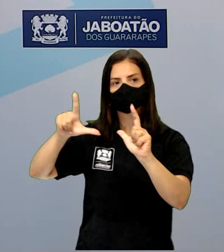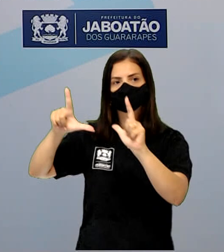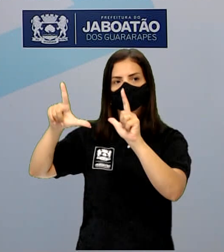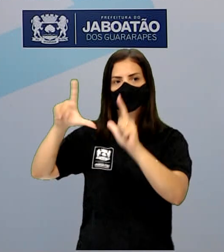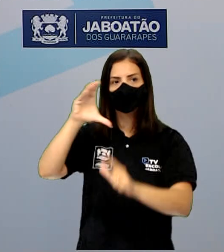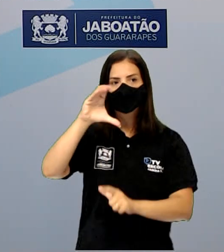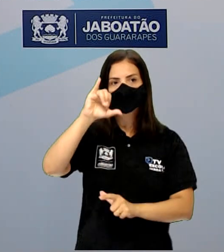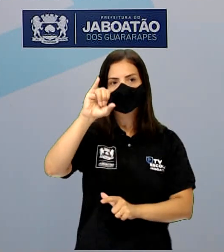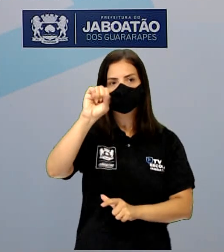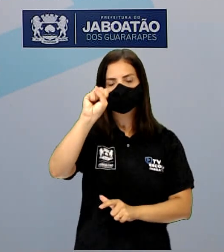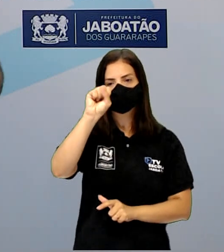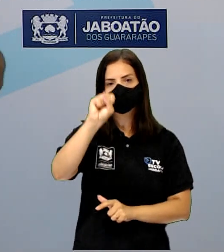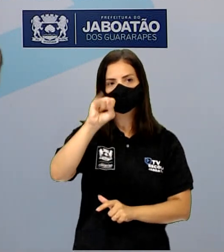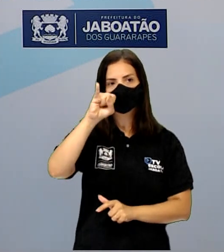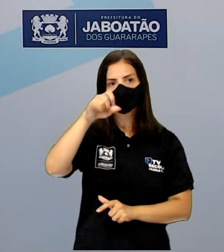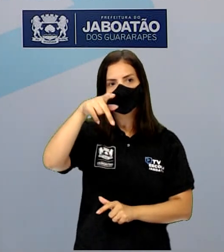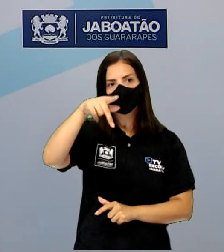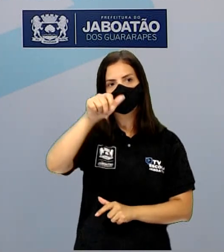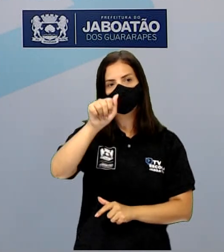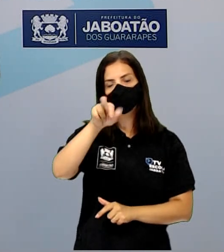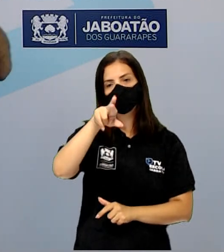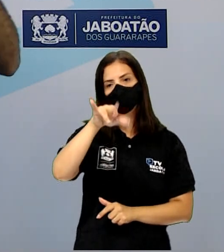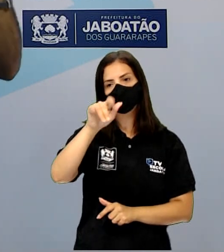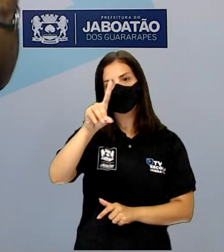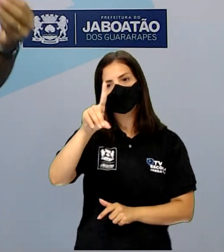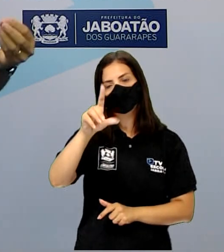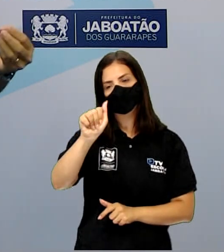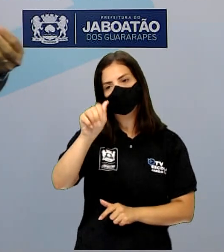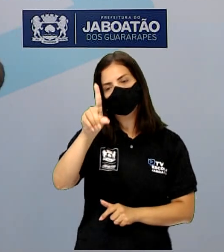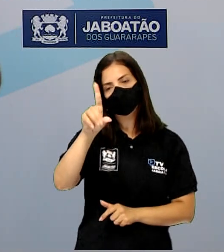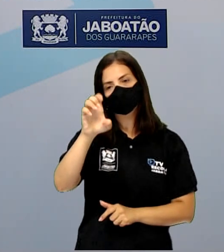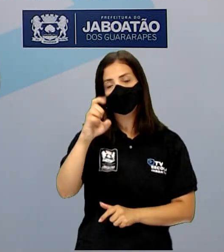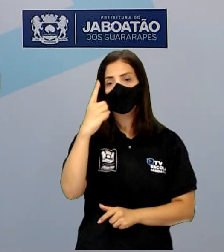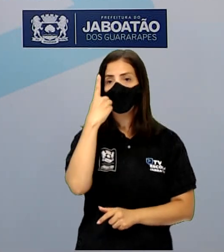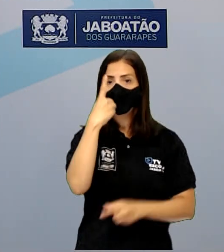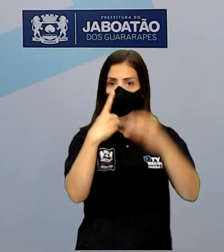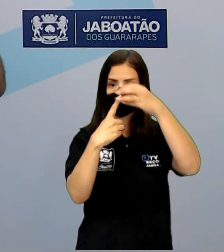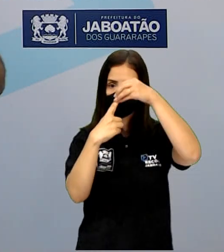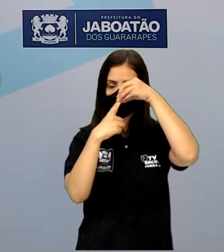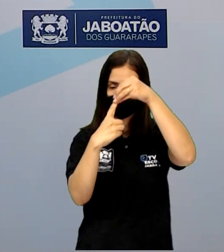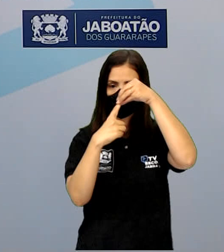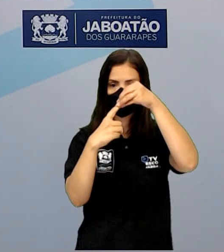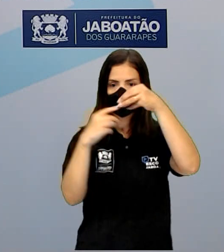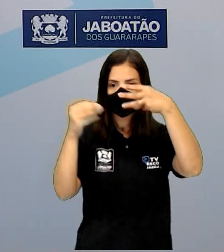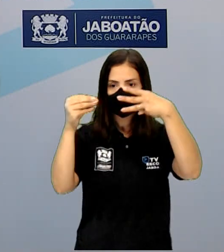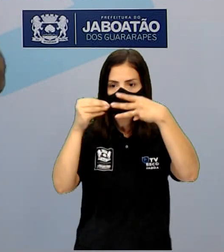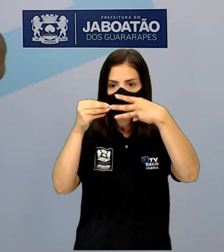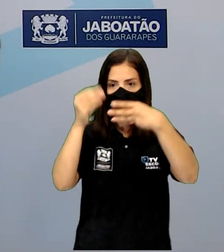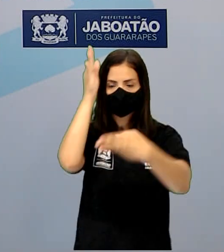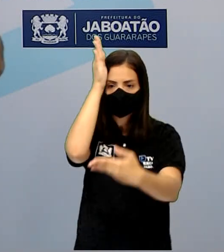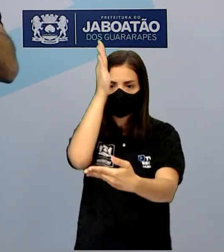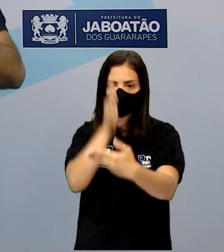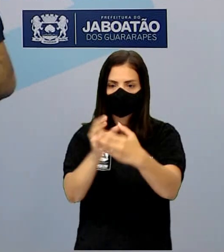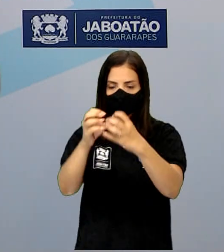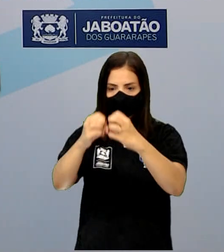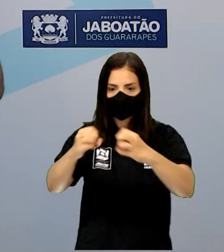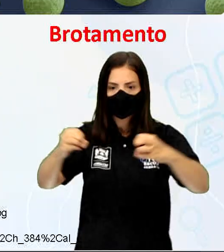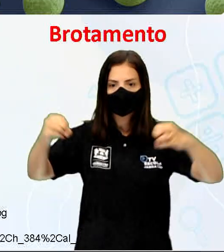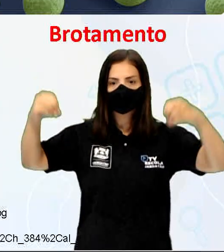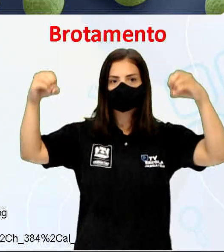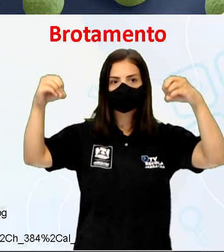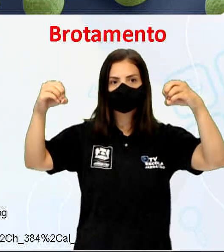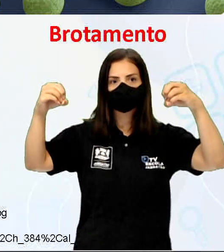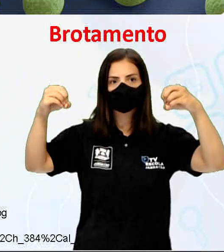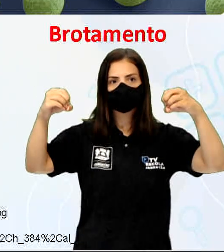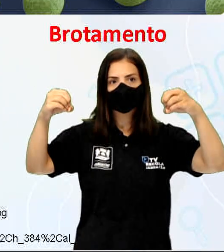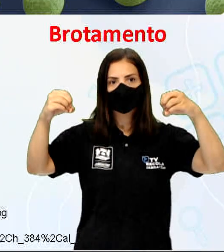mecanismo semelhante à bipartição, onde uma célula se divide em duas iguais, dois clones. A gente tem também a